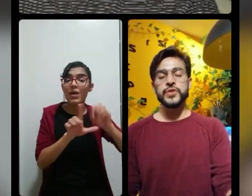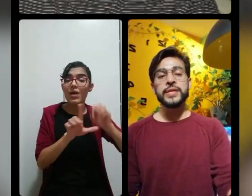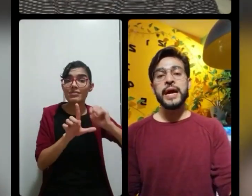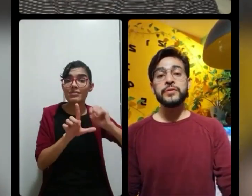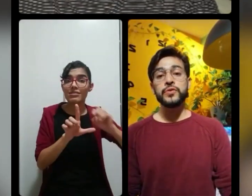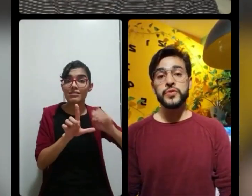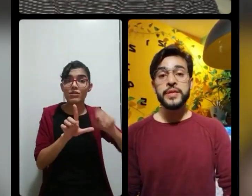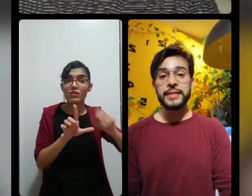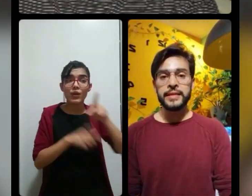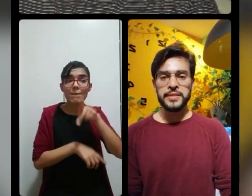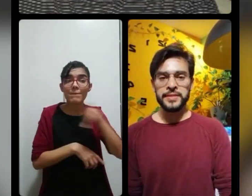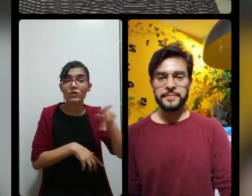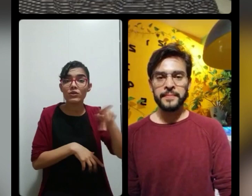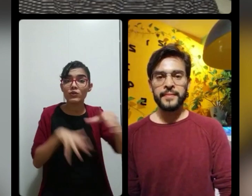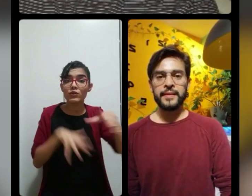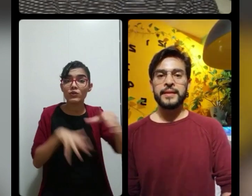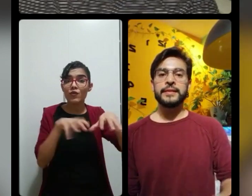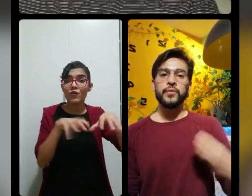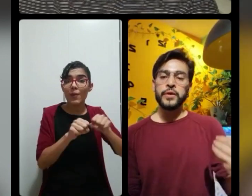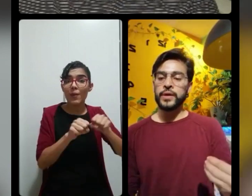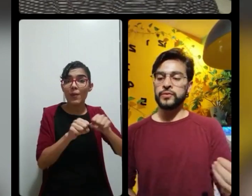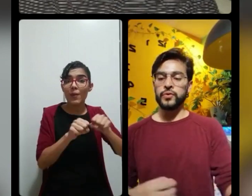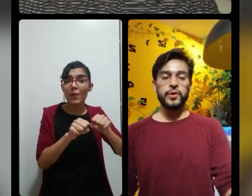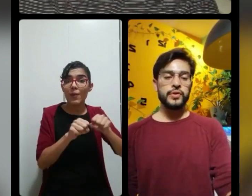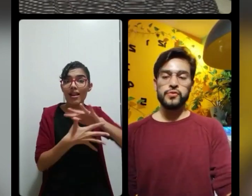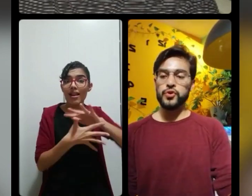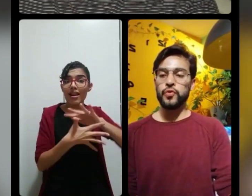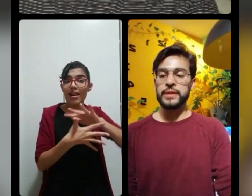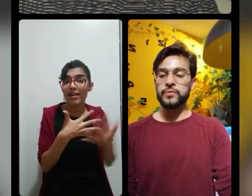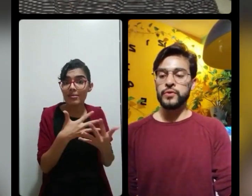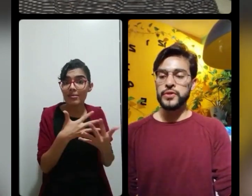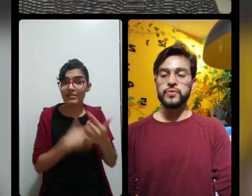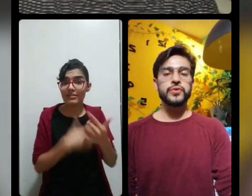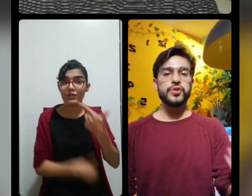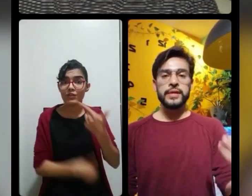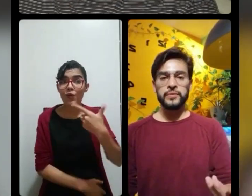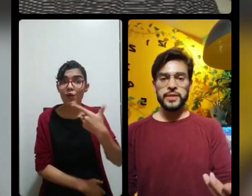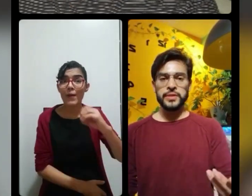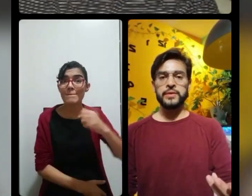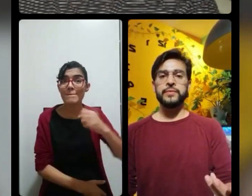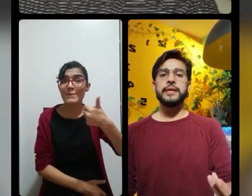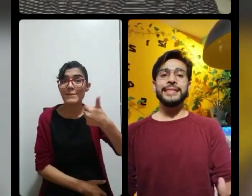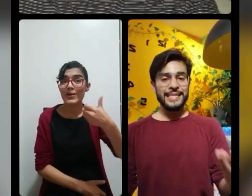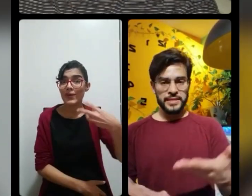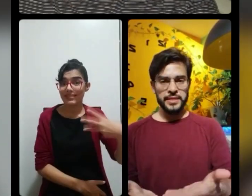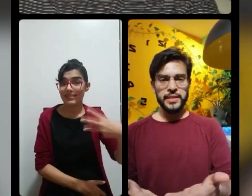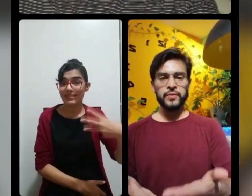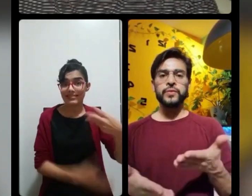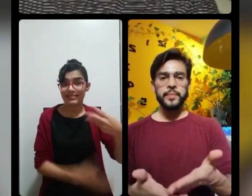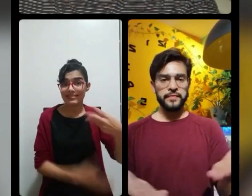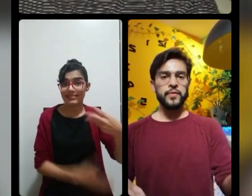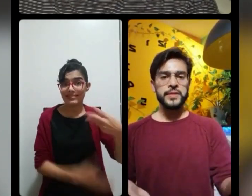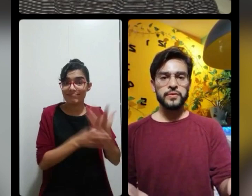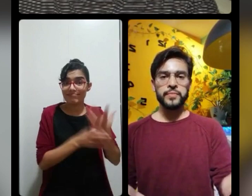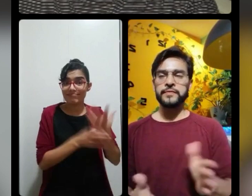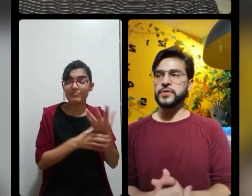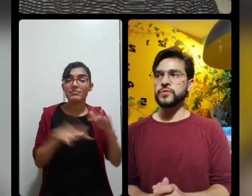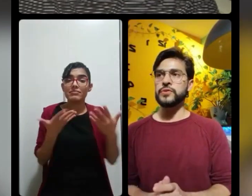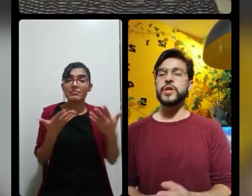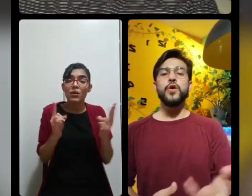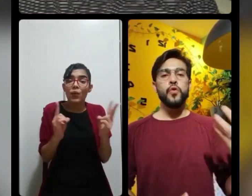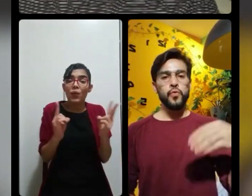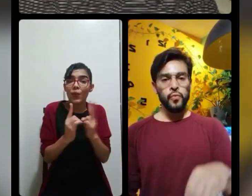foi um curso criado em 2013. Então, o Rio Grande do Norte hoje conta com 2 cursos de graduação de licenciatura para a formação